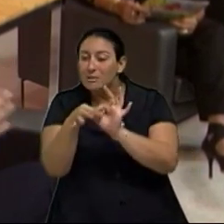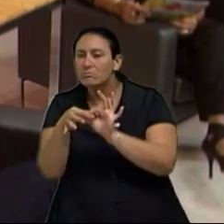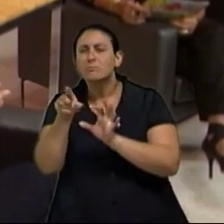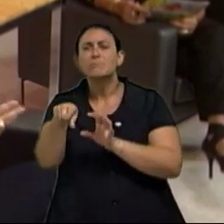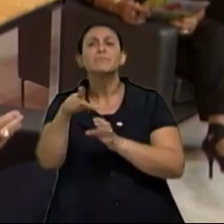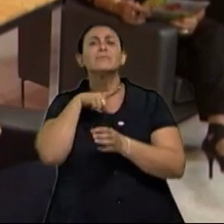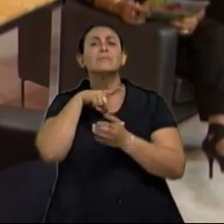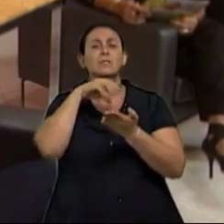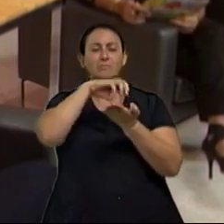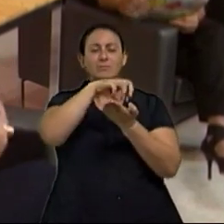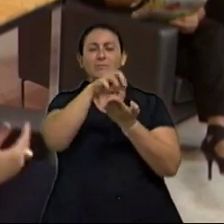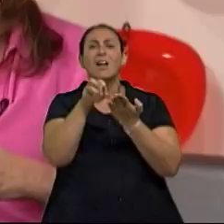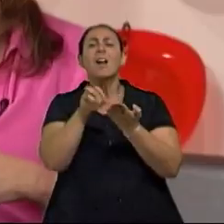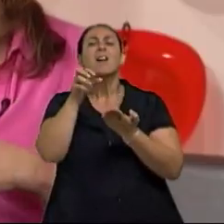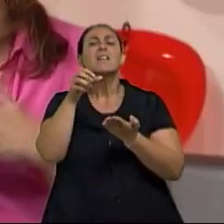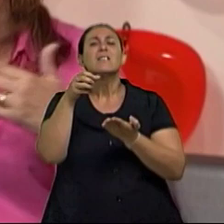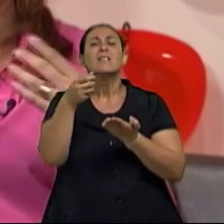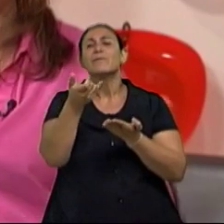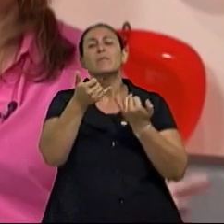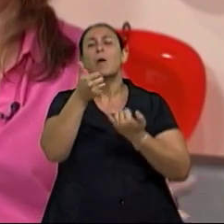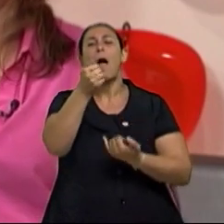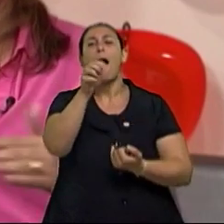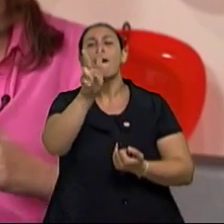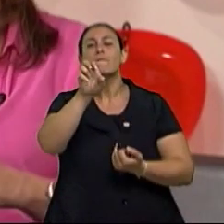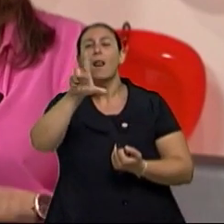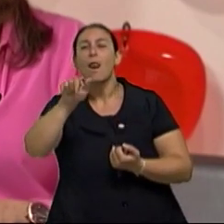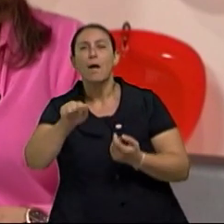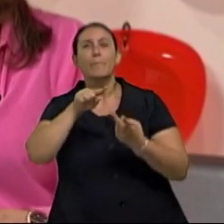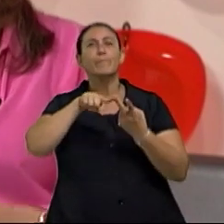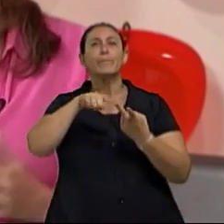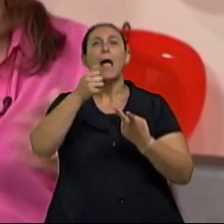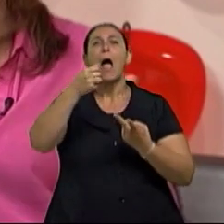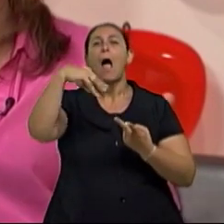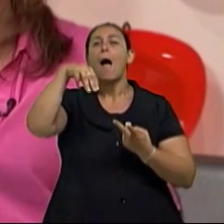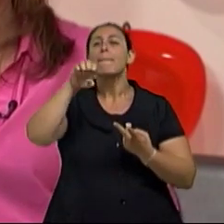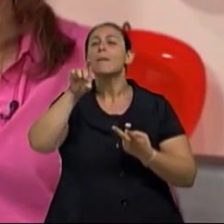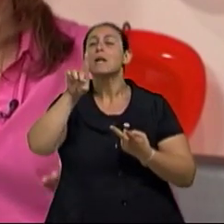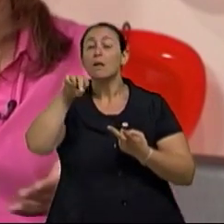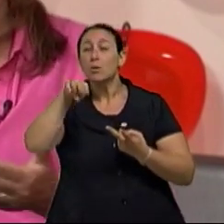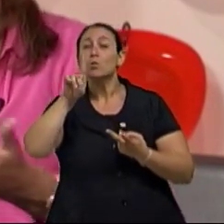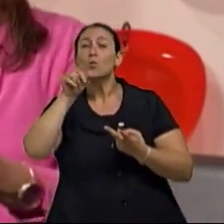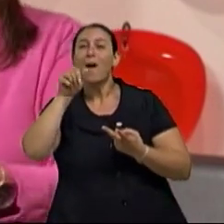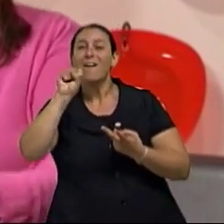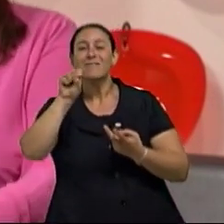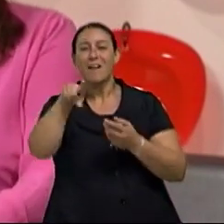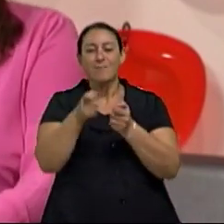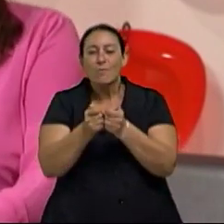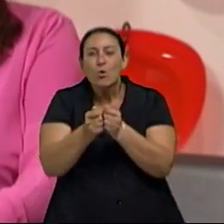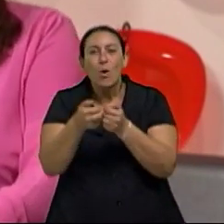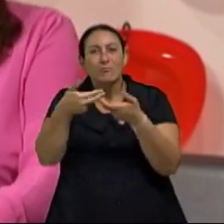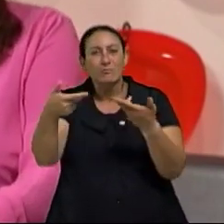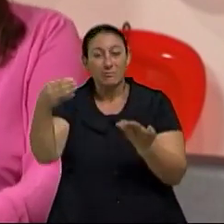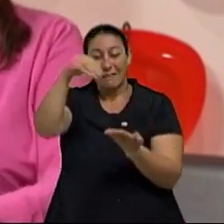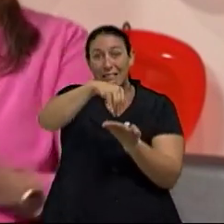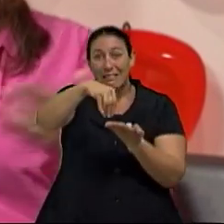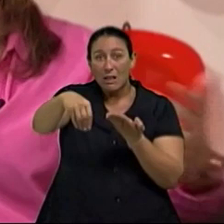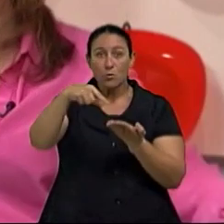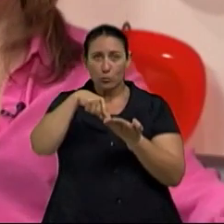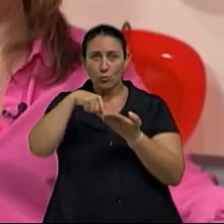sementes oleaginosas, avelãs, amêndoas, castanha do Pará, que comprovadamente já tem os